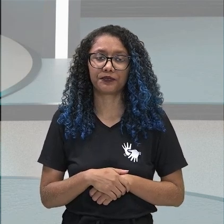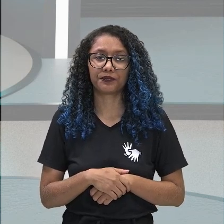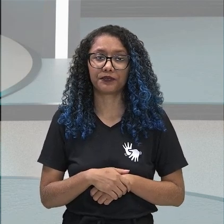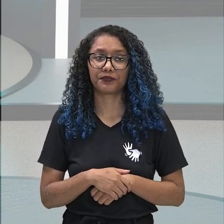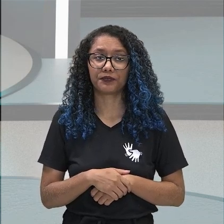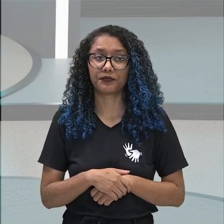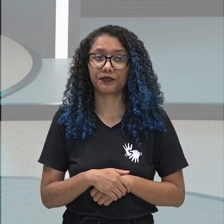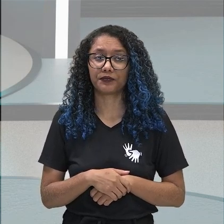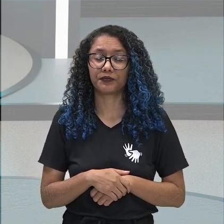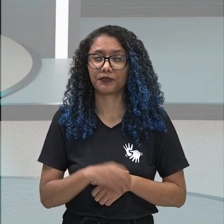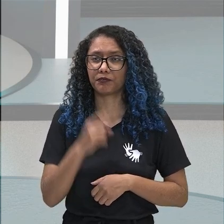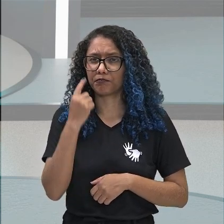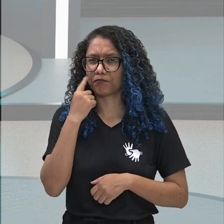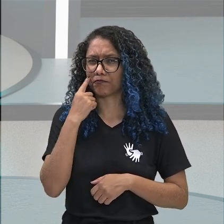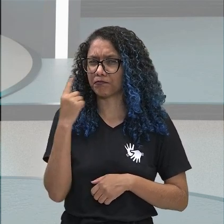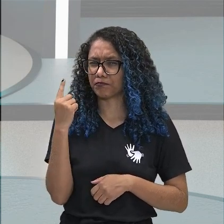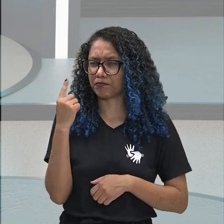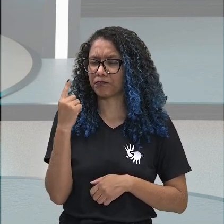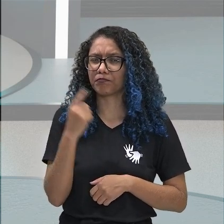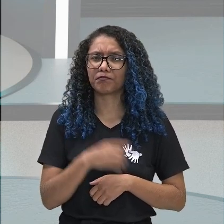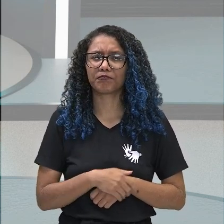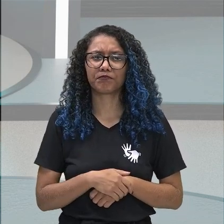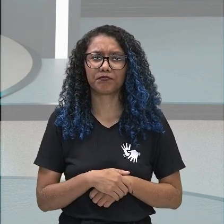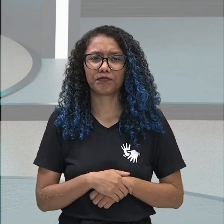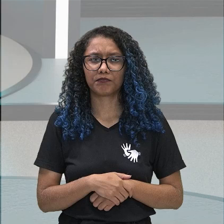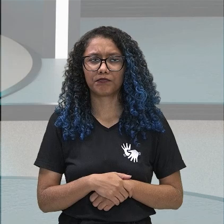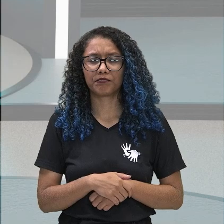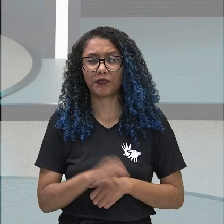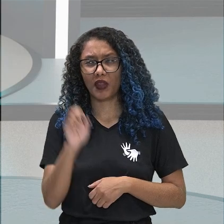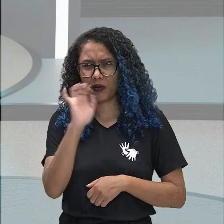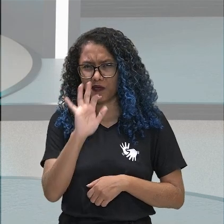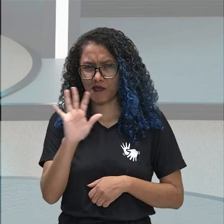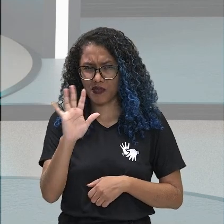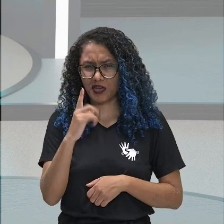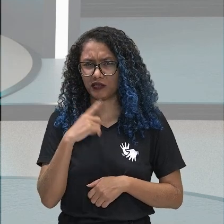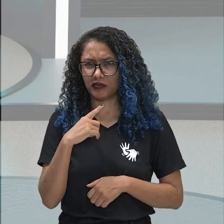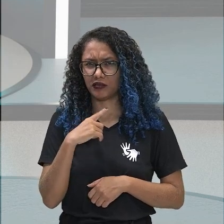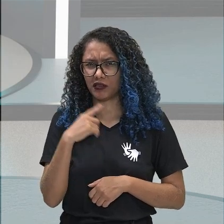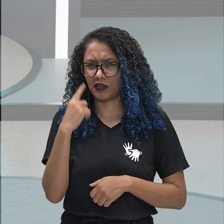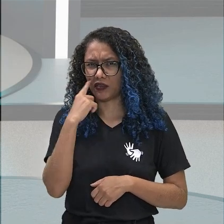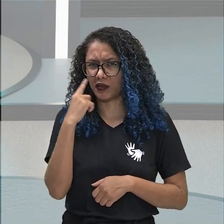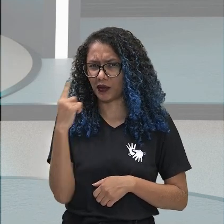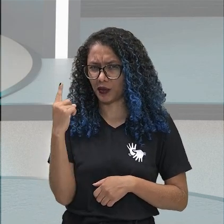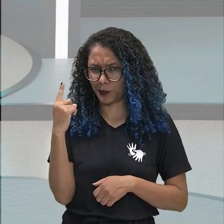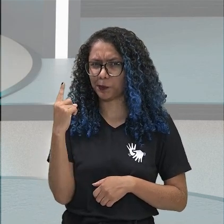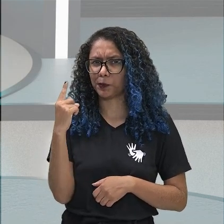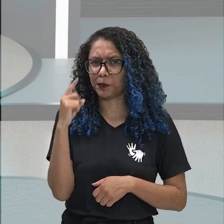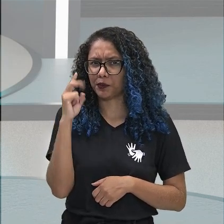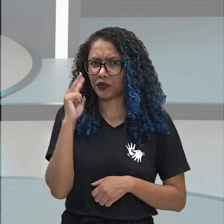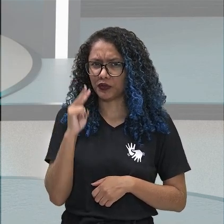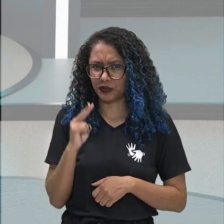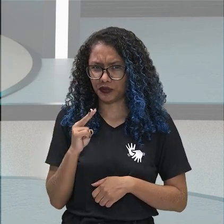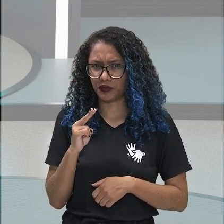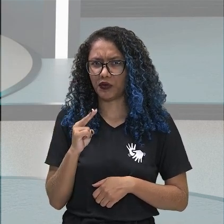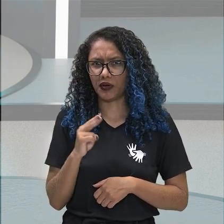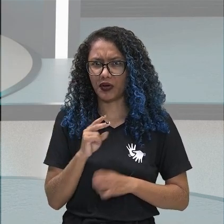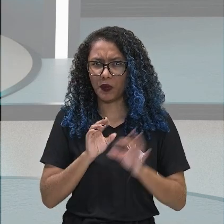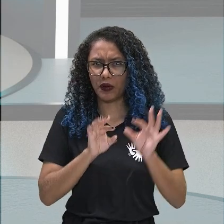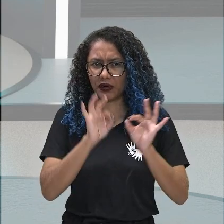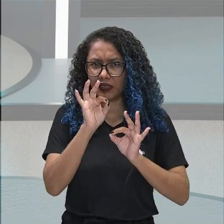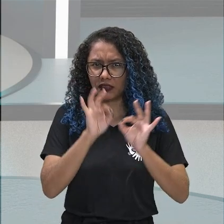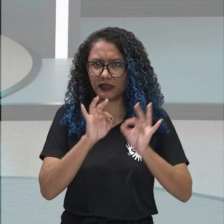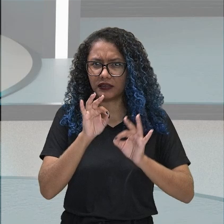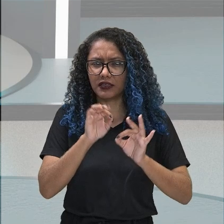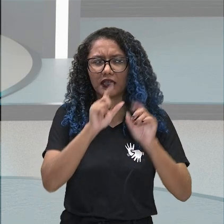nesse quadro nós temos aí uma situação acontecendo, né? Dividida em 6 momentos. E